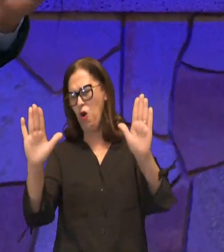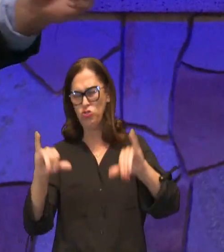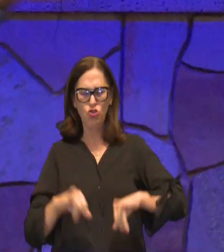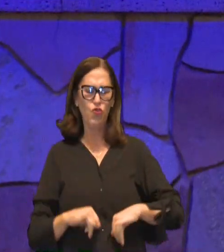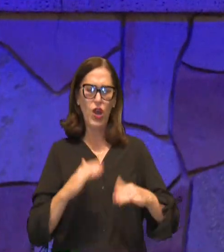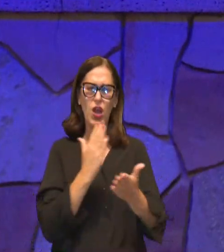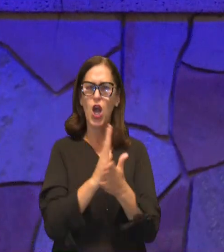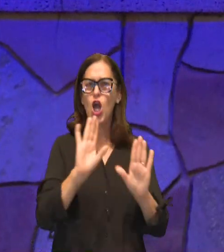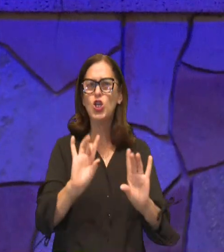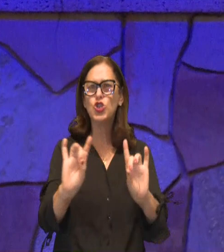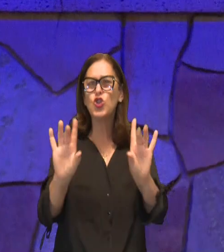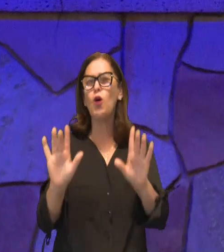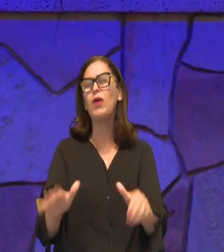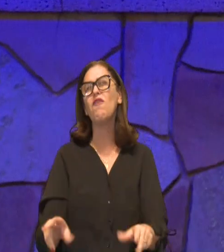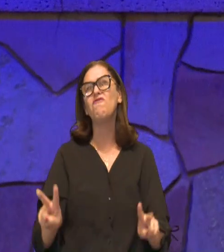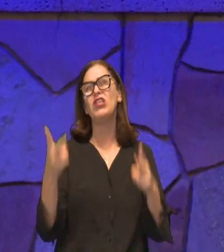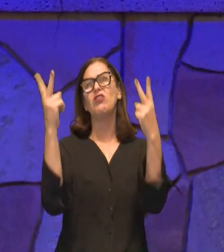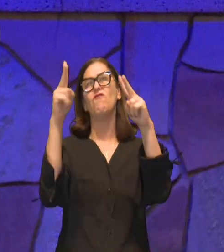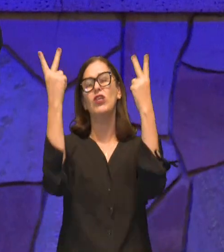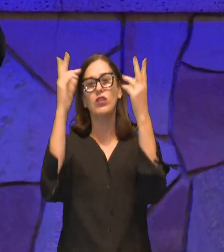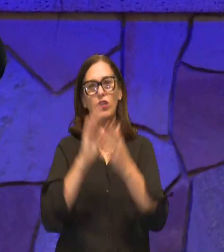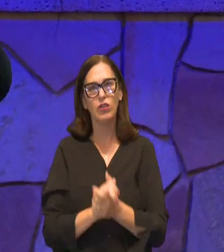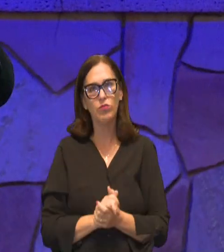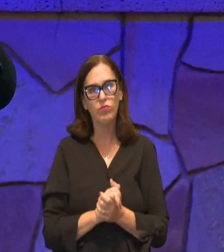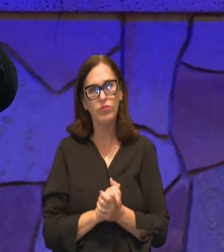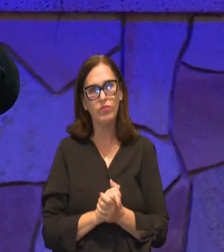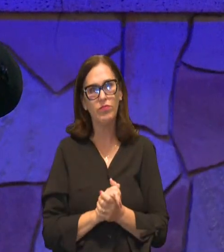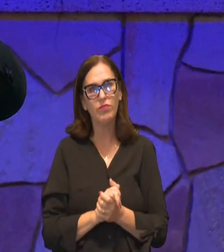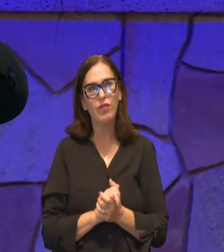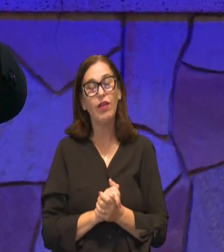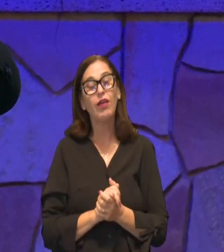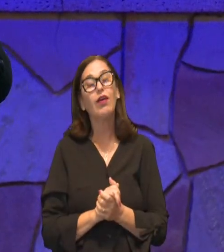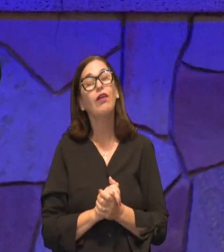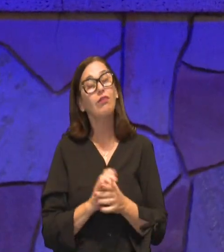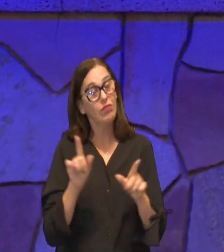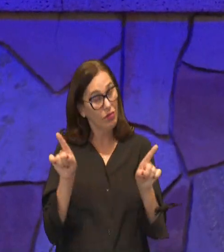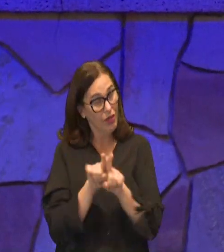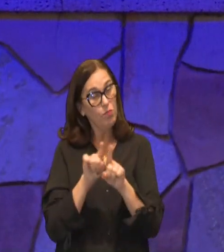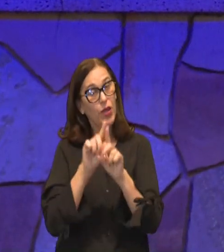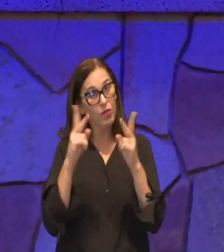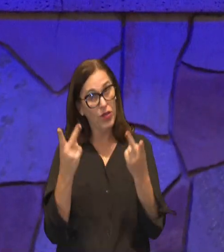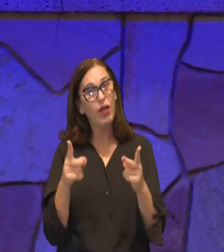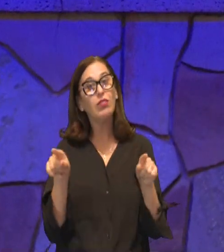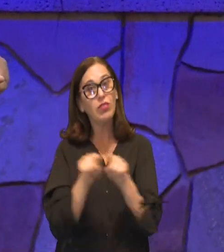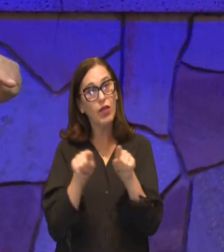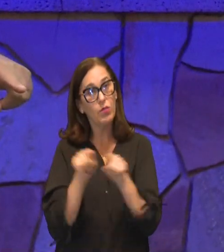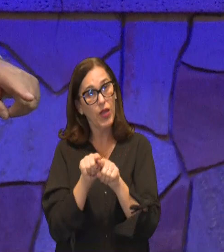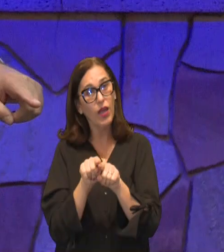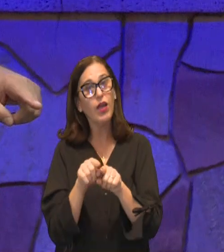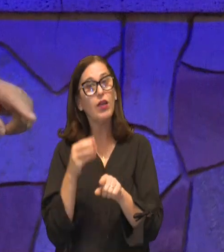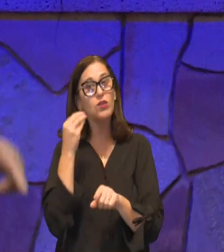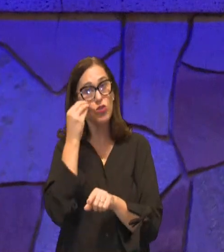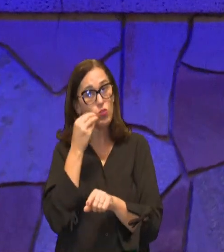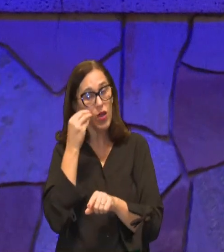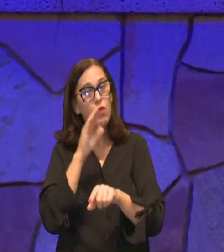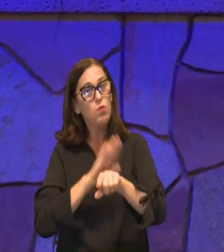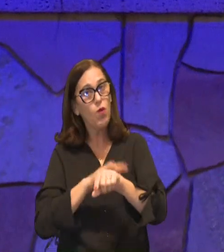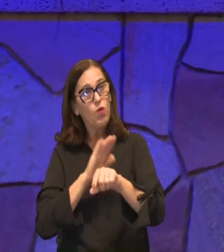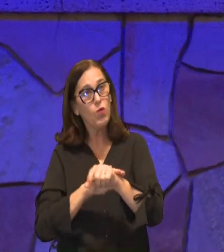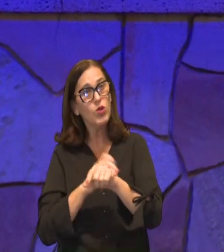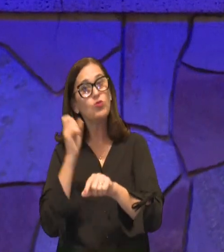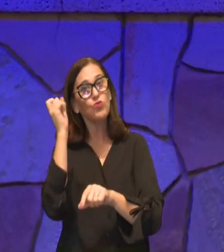você está aqui só para vencer. Também para vencer, mas também para experimentar momentos de